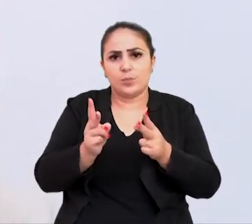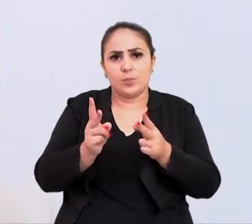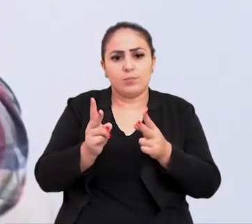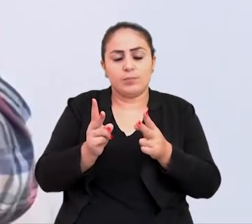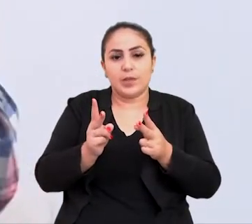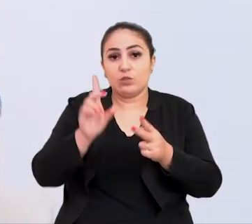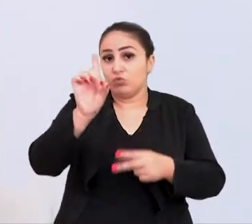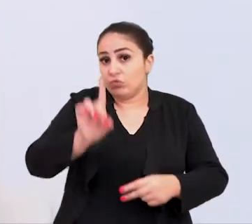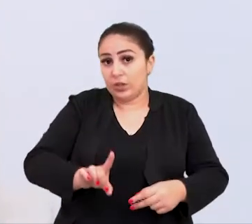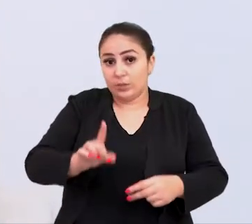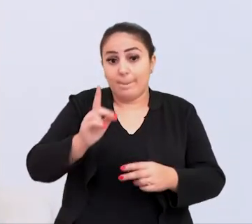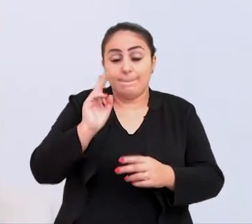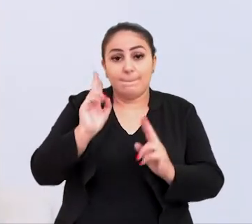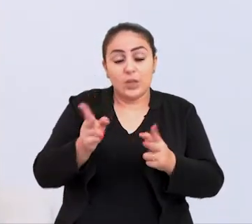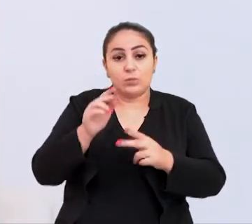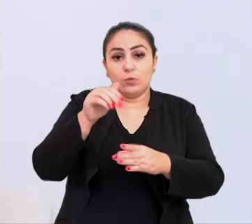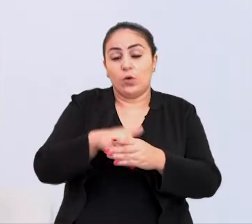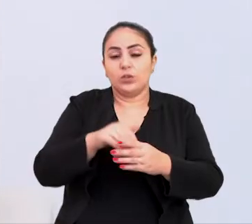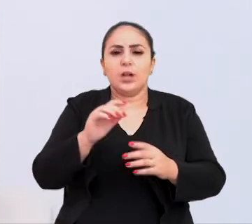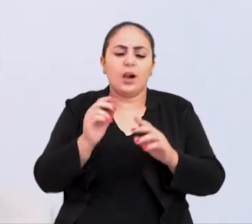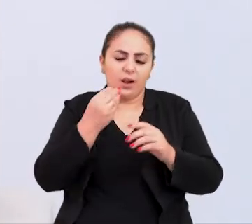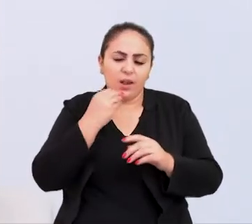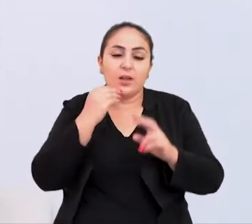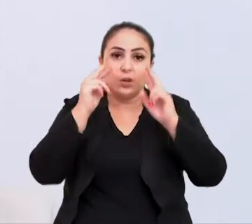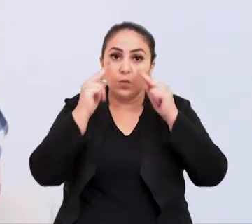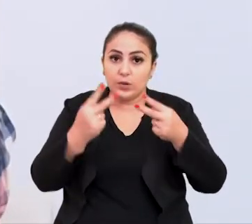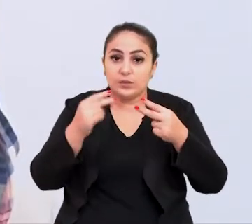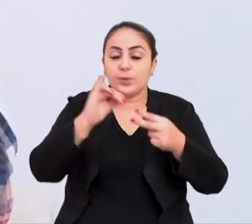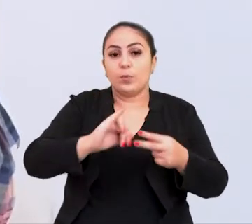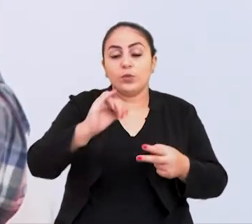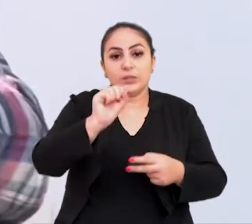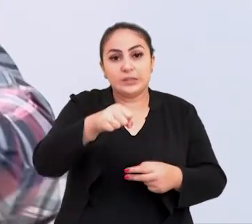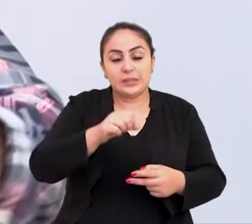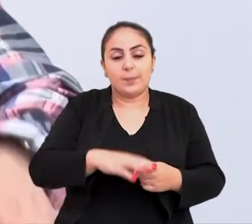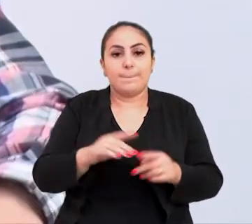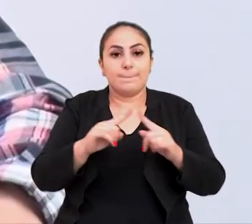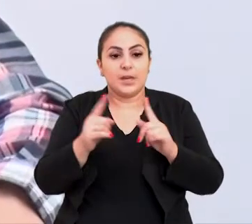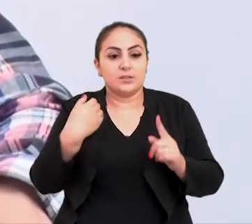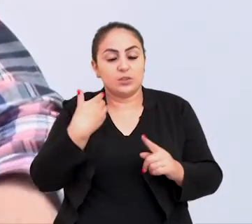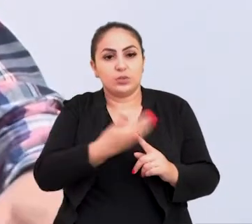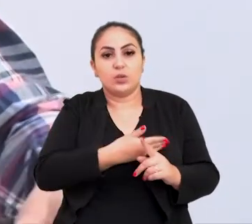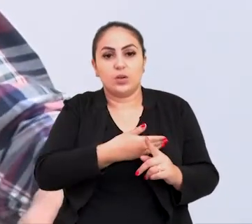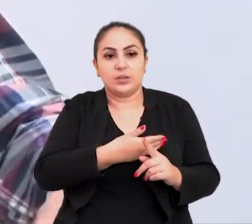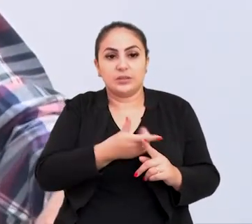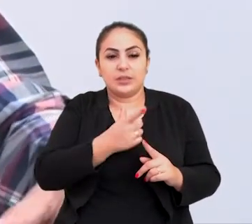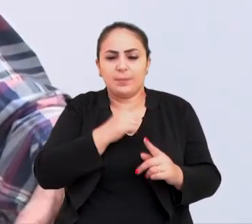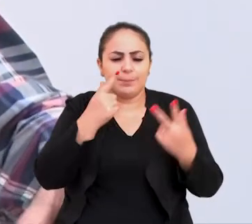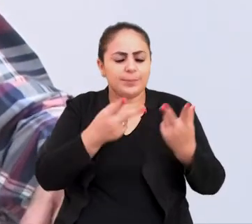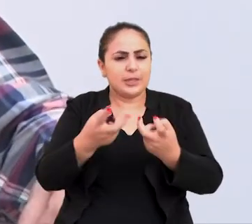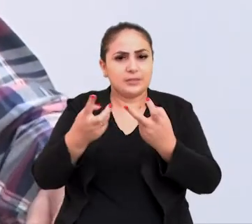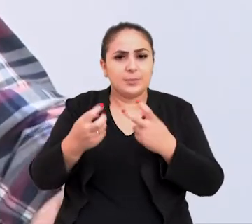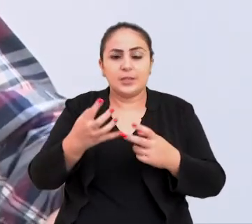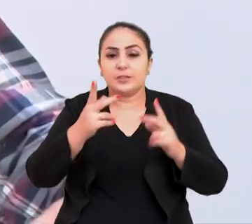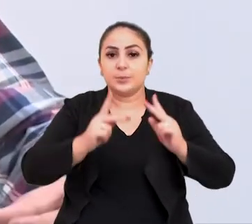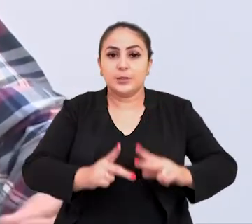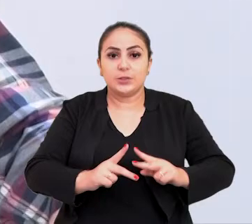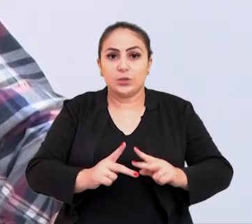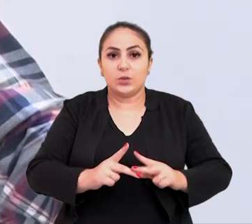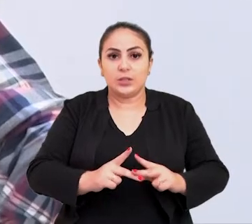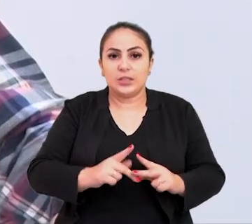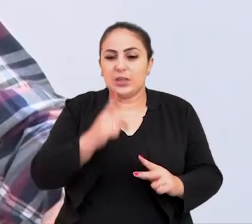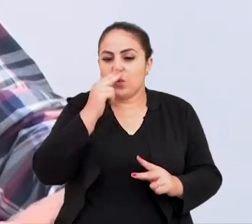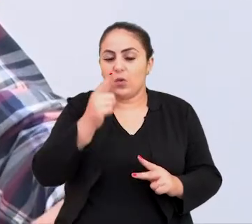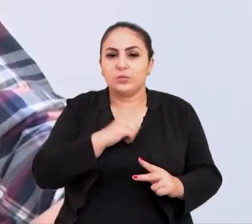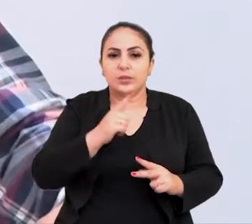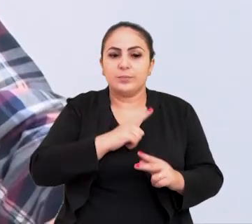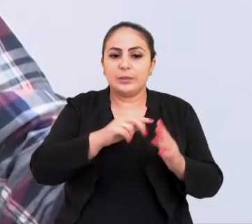mesmo voto, o mesmo peso de voto. Claro que pelo reconhecimento, isso é importante, porque a gente vê que as pessoas